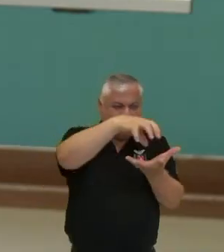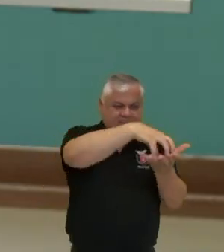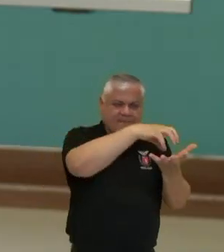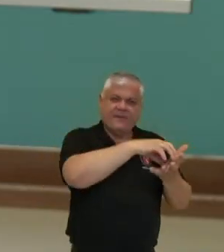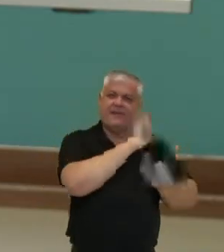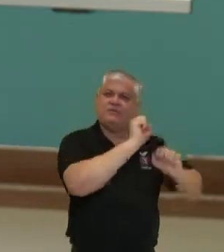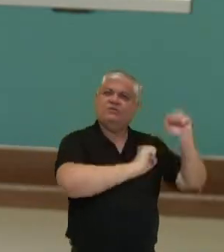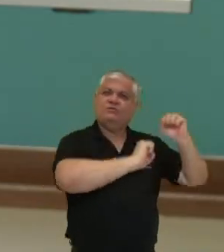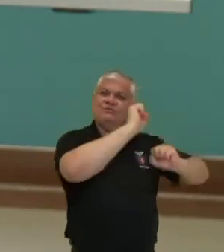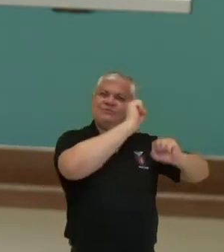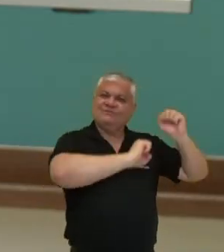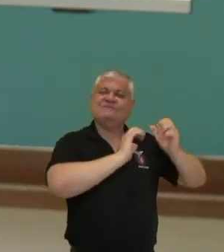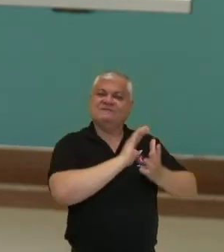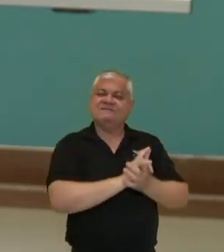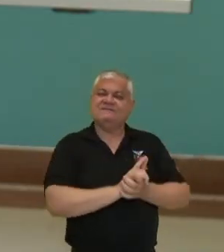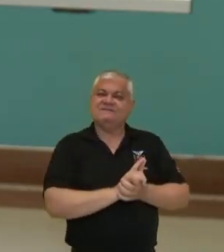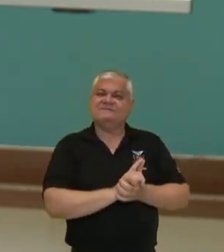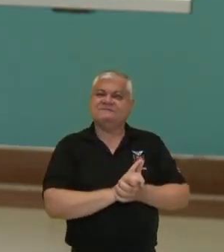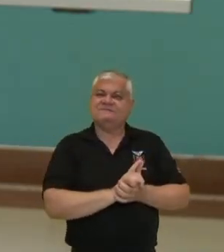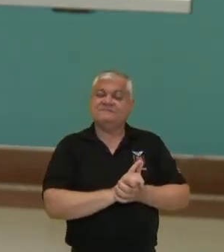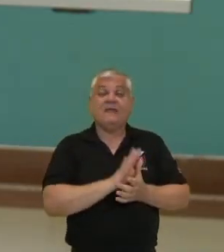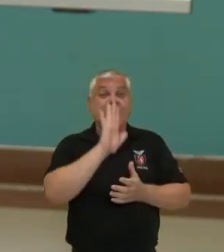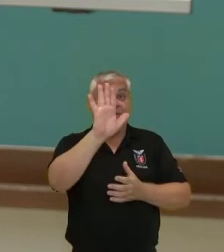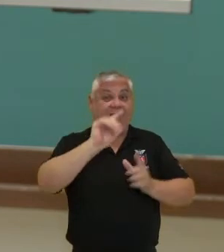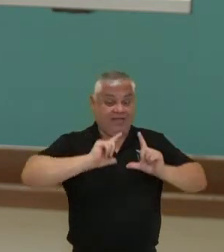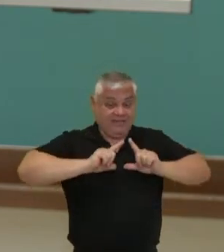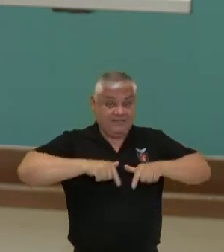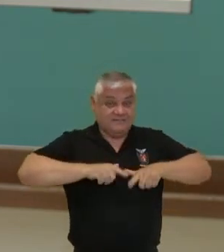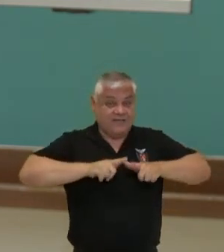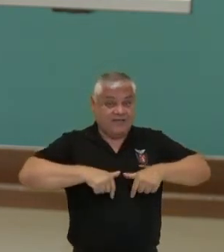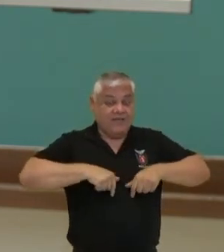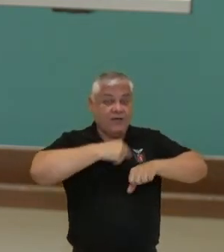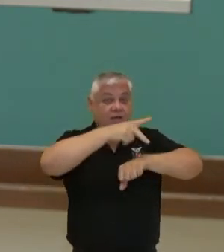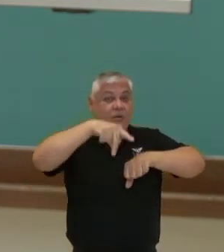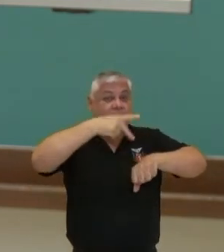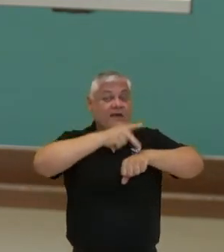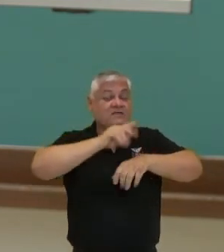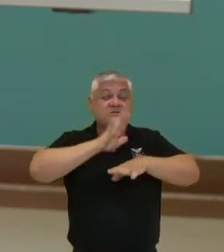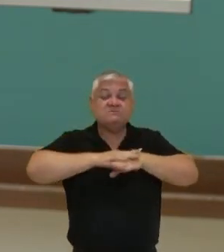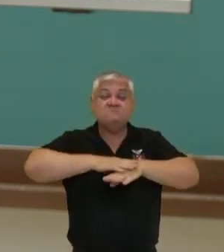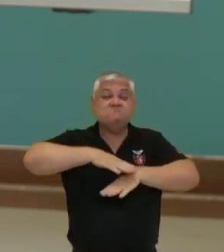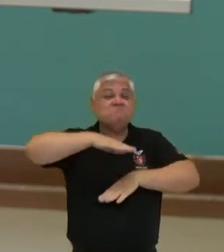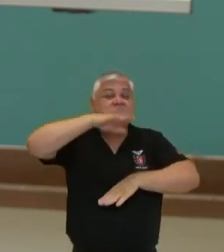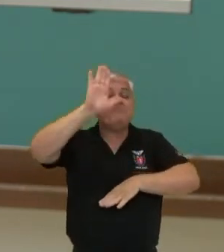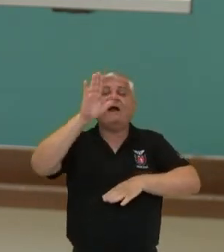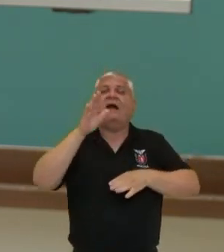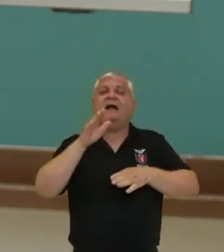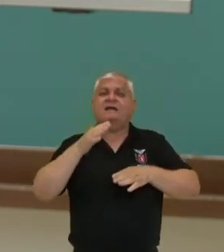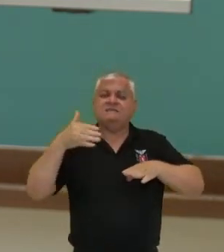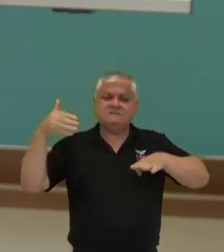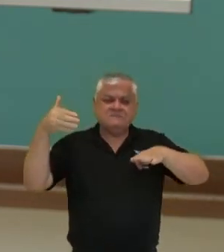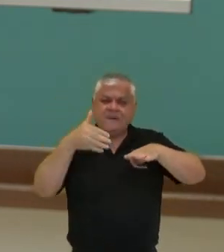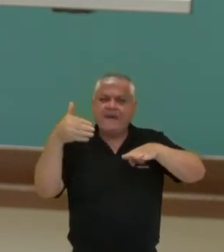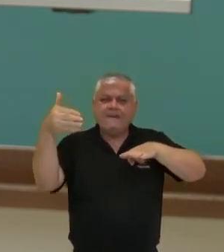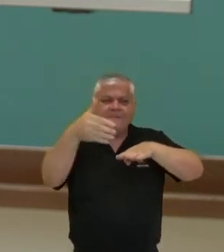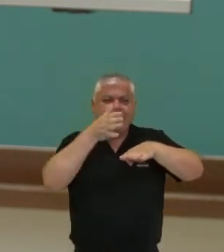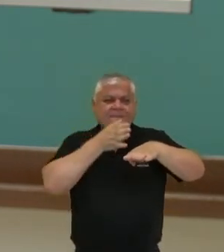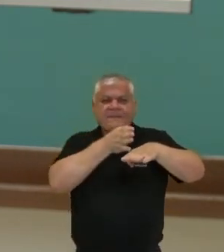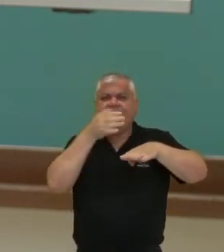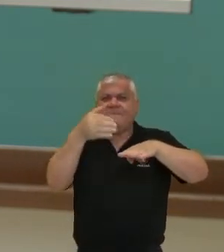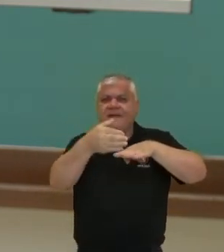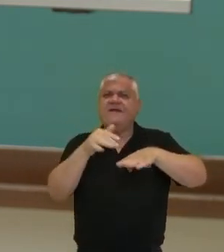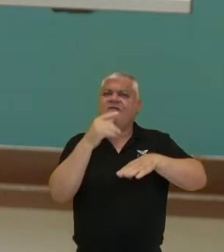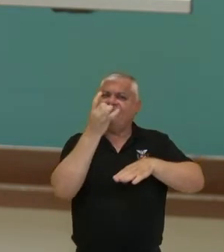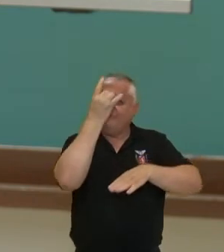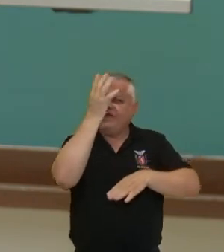Lembrando que além de tudo Israel seria o país mais ocidentalizado ali naquela região o